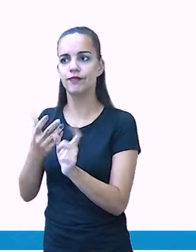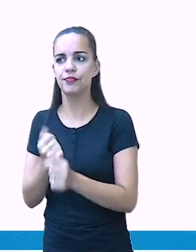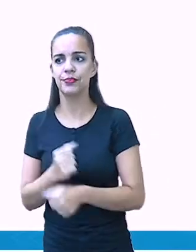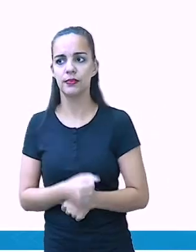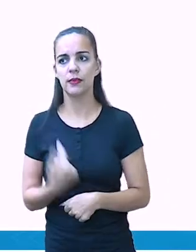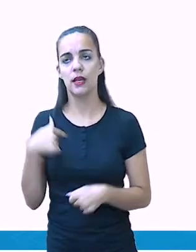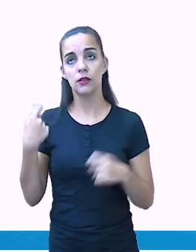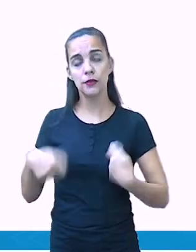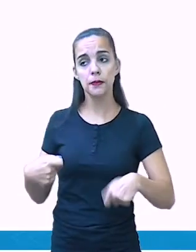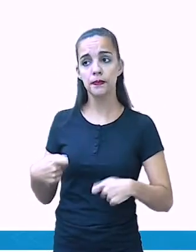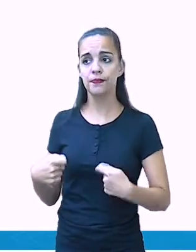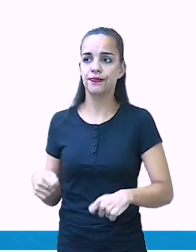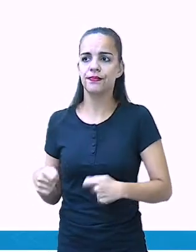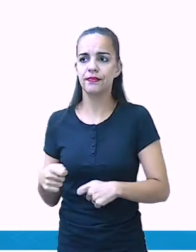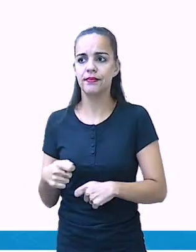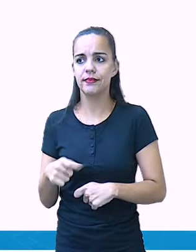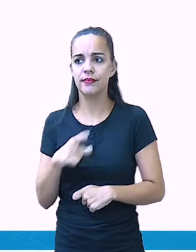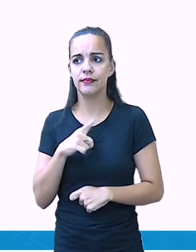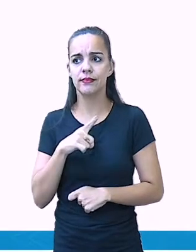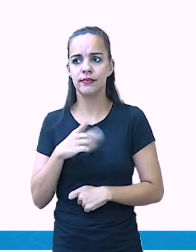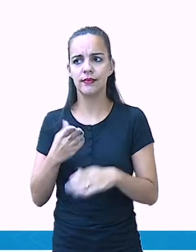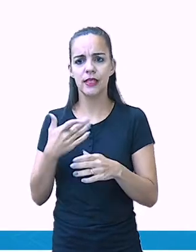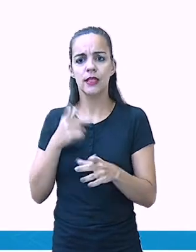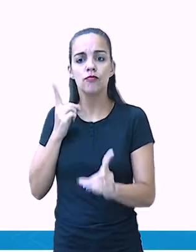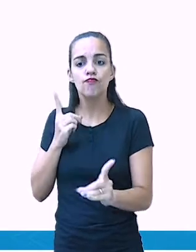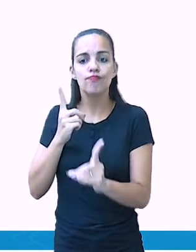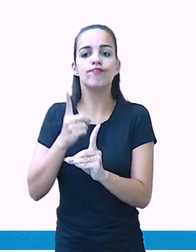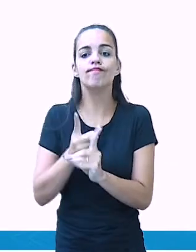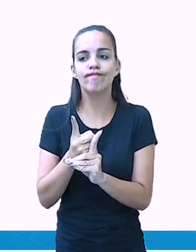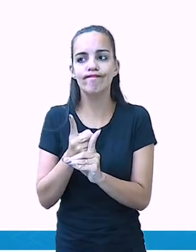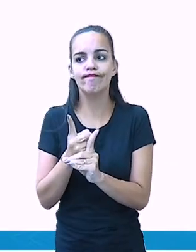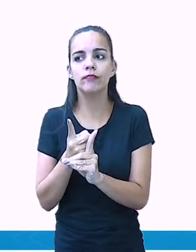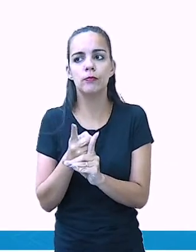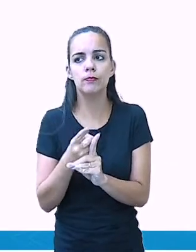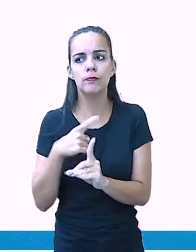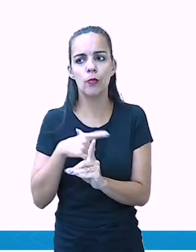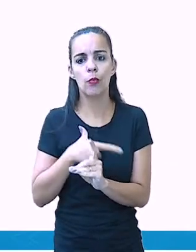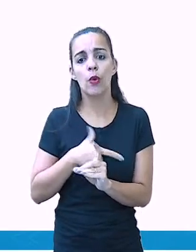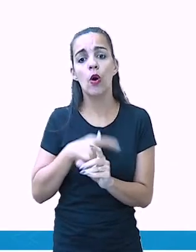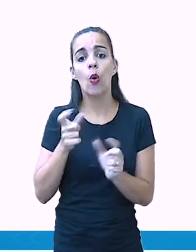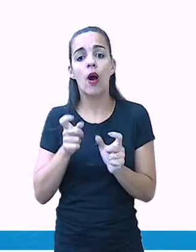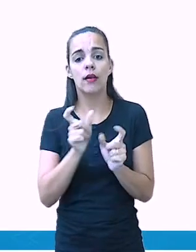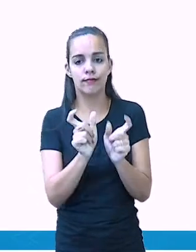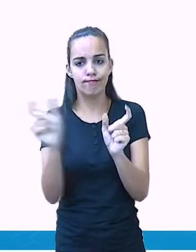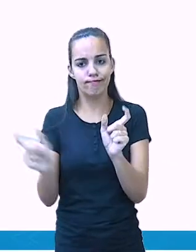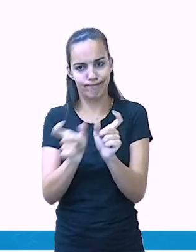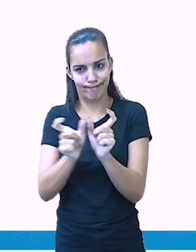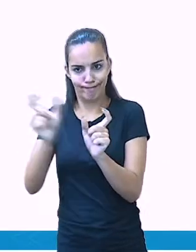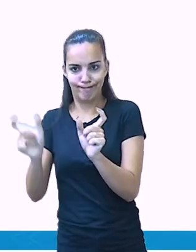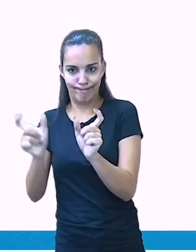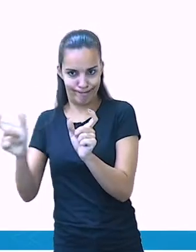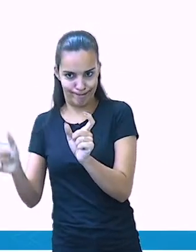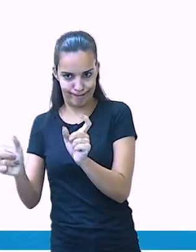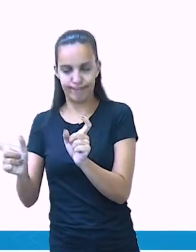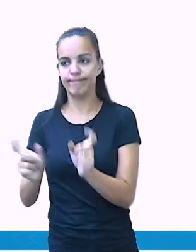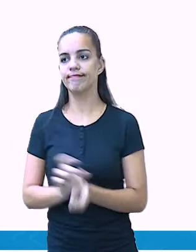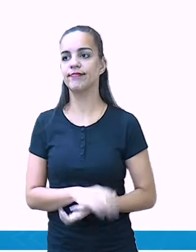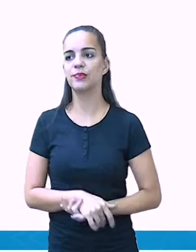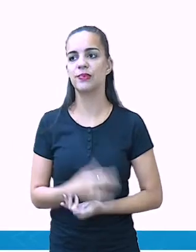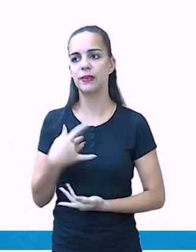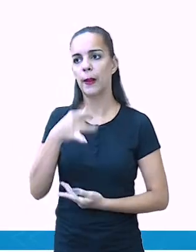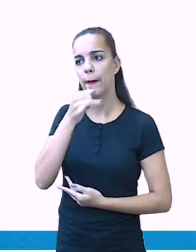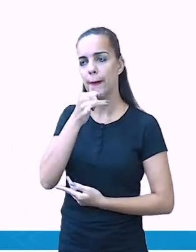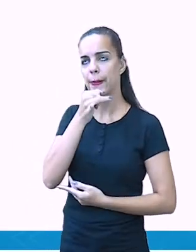vai precisar de identificar e saber bem quais são as sílabas. Então, por exemplo, na